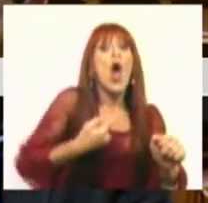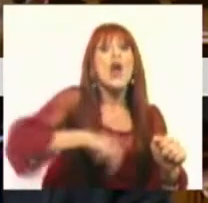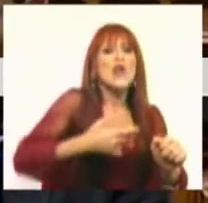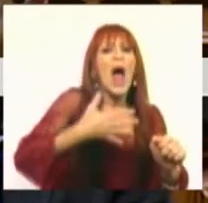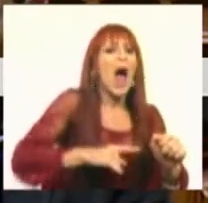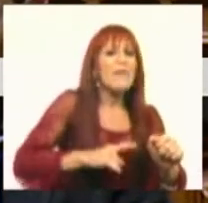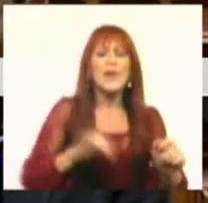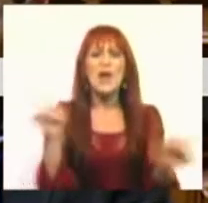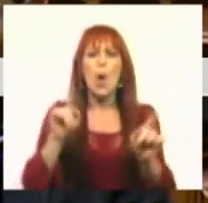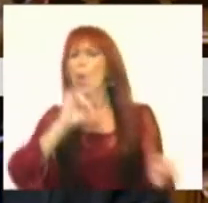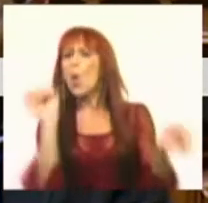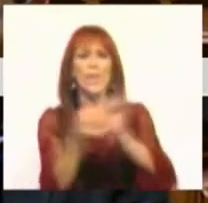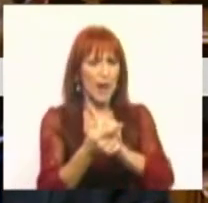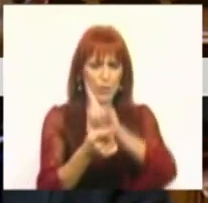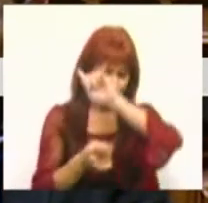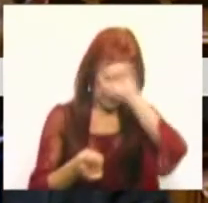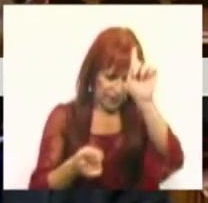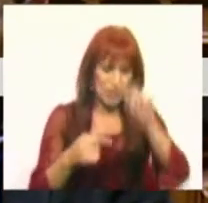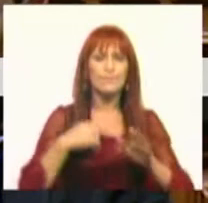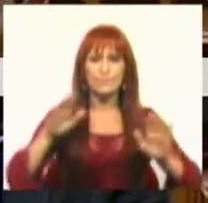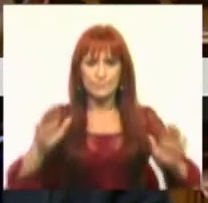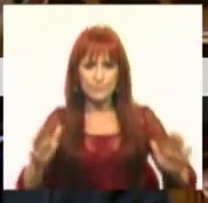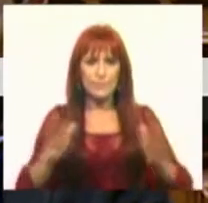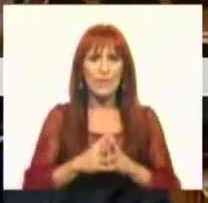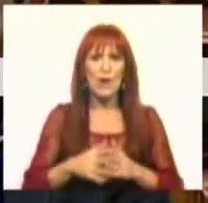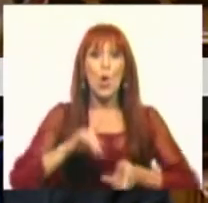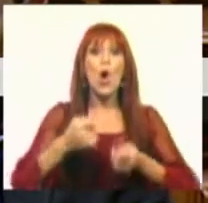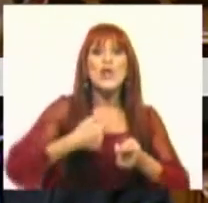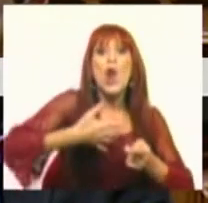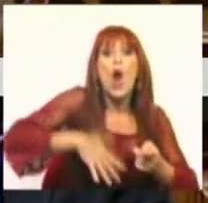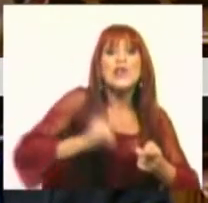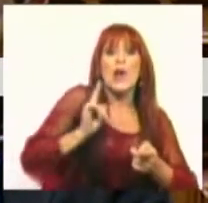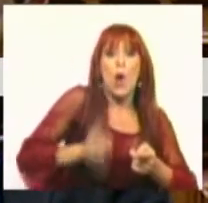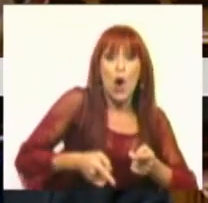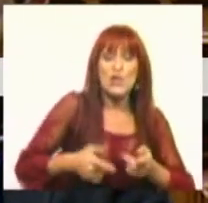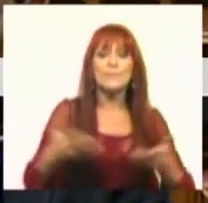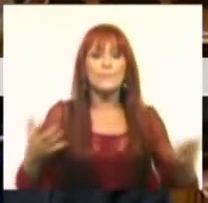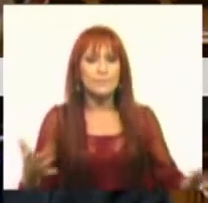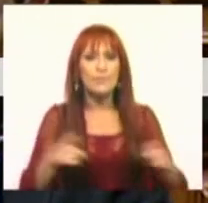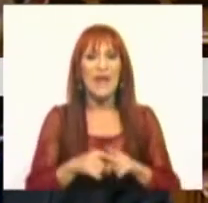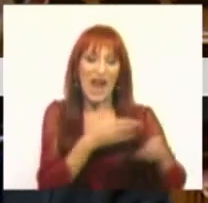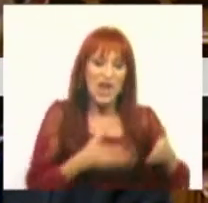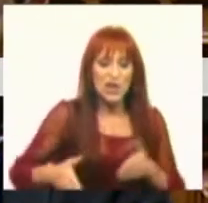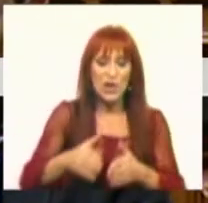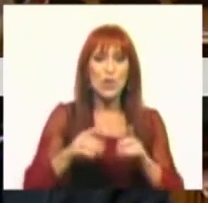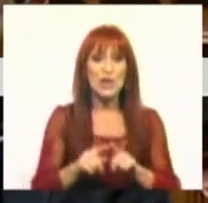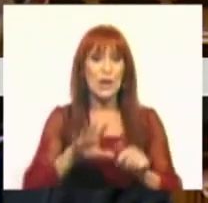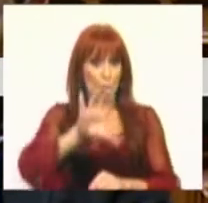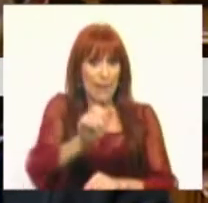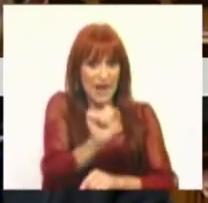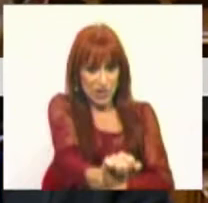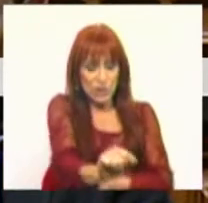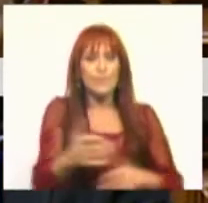e não o inverso. Ou seja, o que queremos é que a estratégia para o